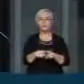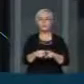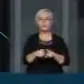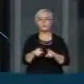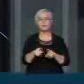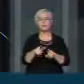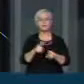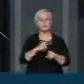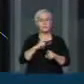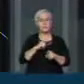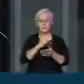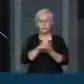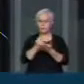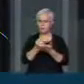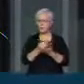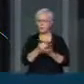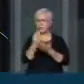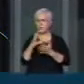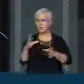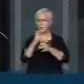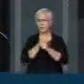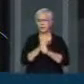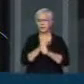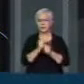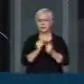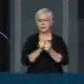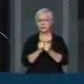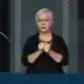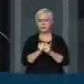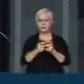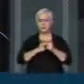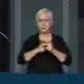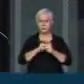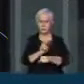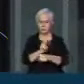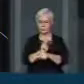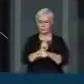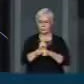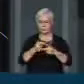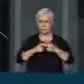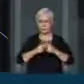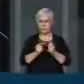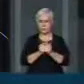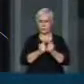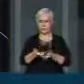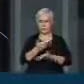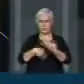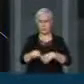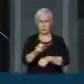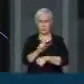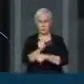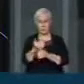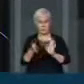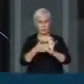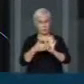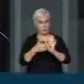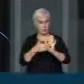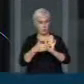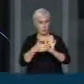das contratações englobarem o serviço de manutenção preventiva e corretiva, as propostas do